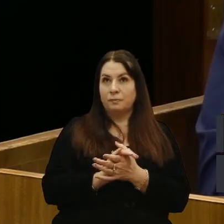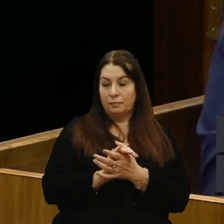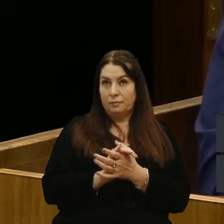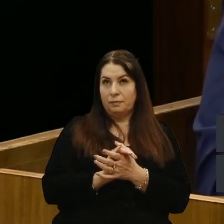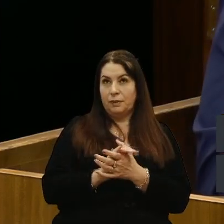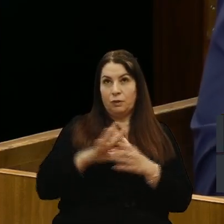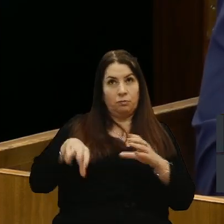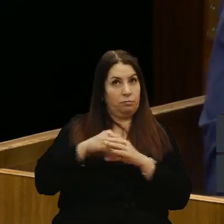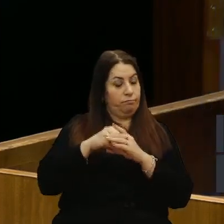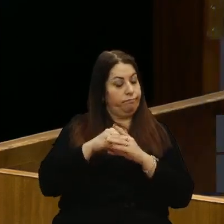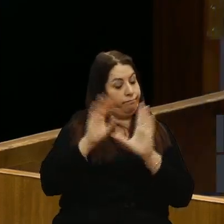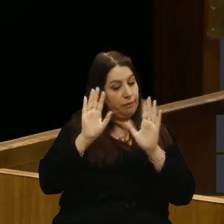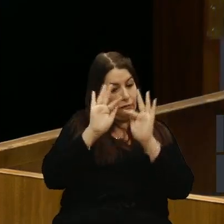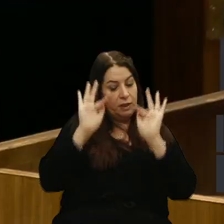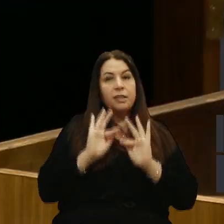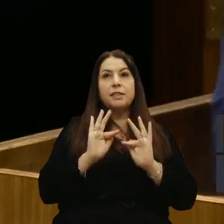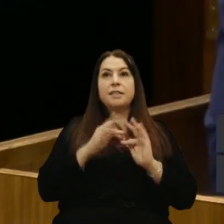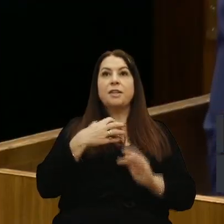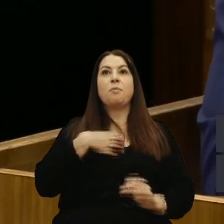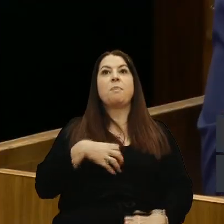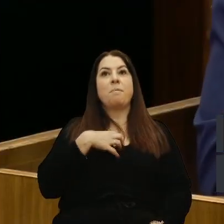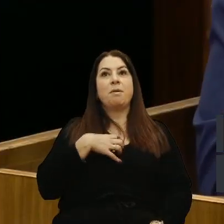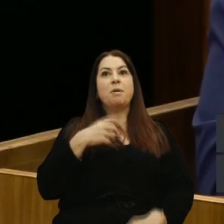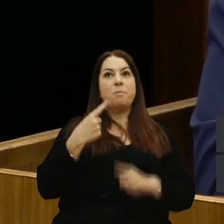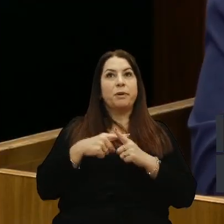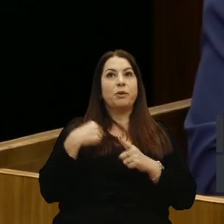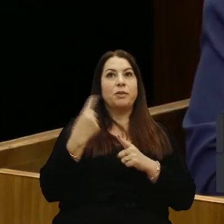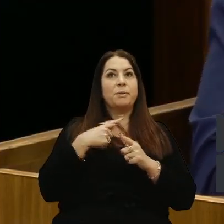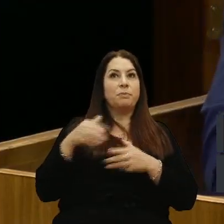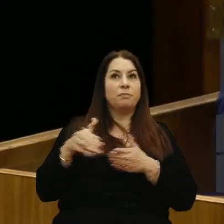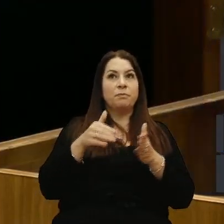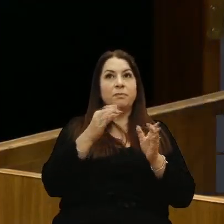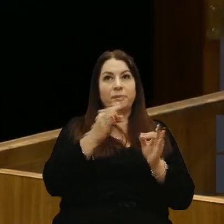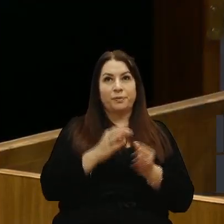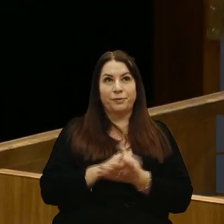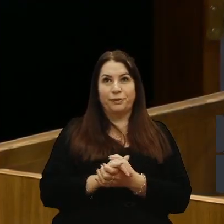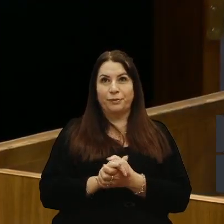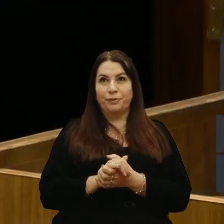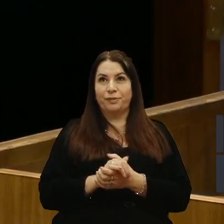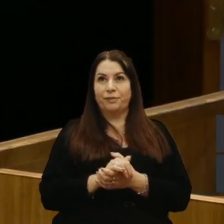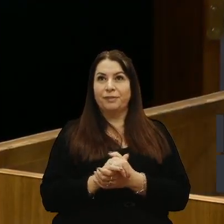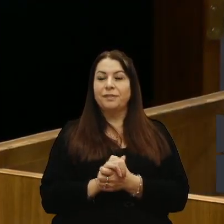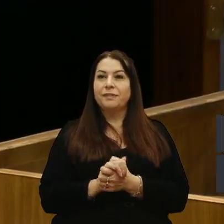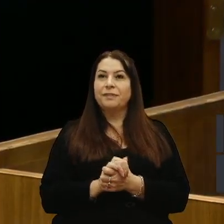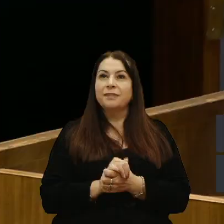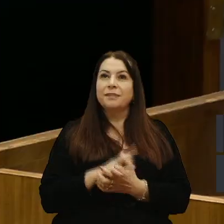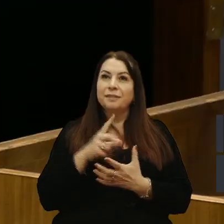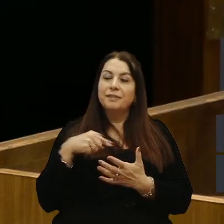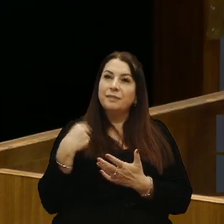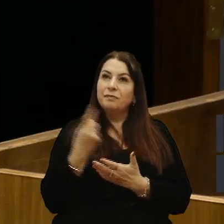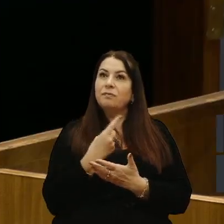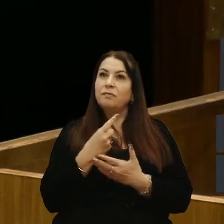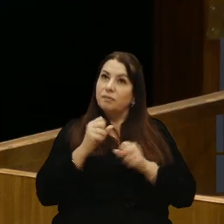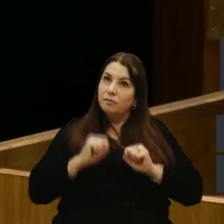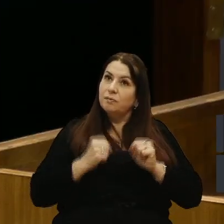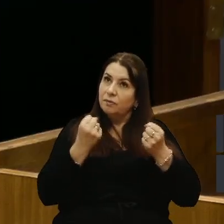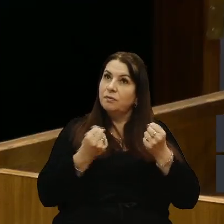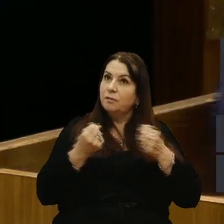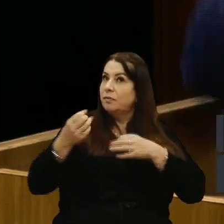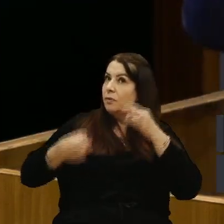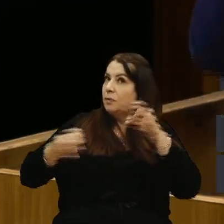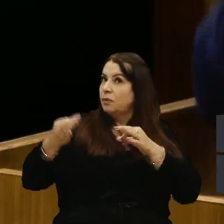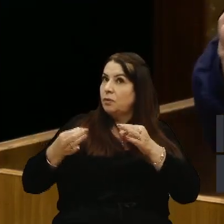até fico feliz. Se tão brabo, é porque nós estamos no caminho certo. Bom, nós defendemos